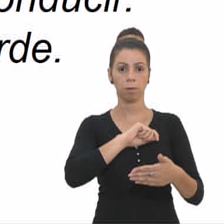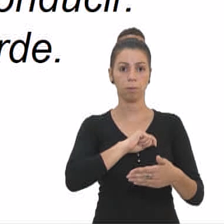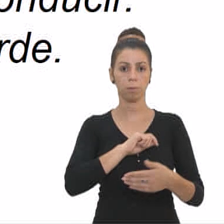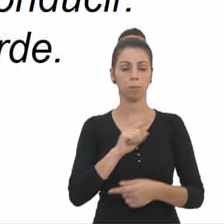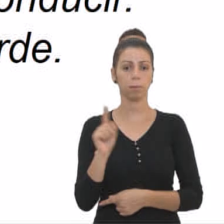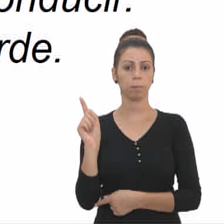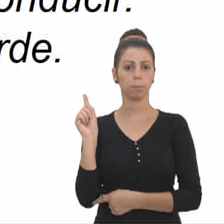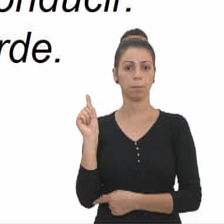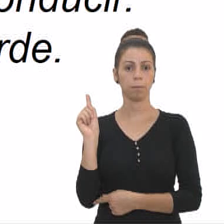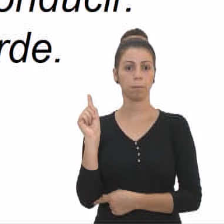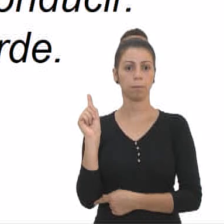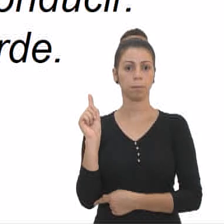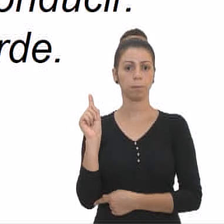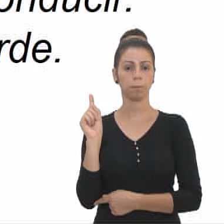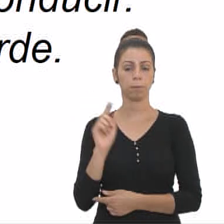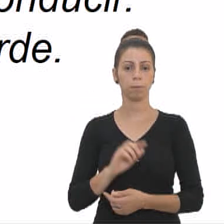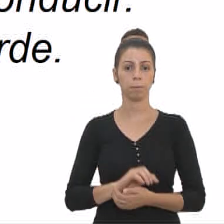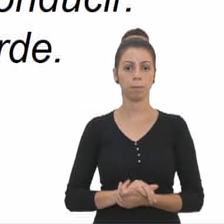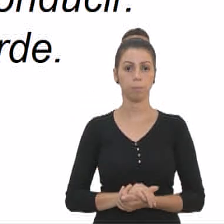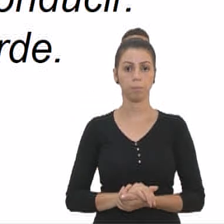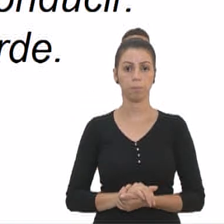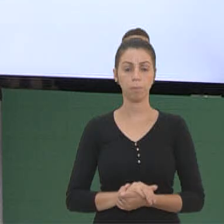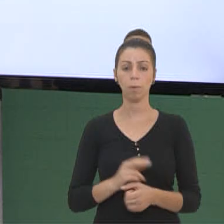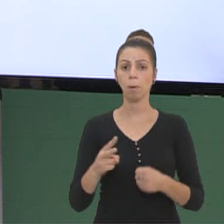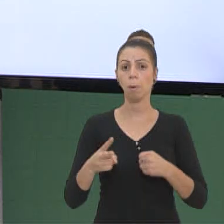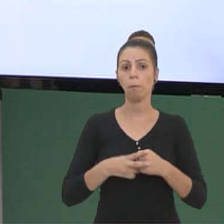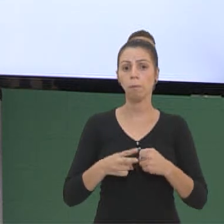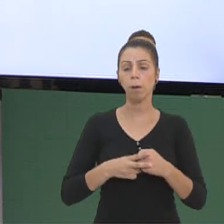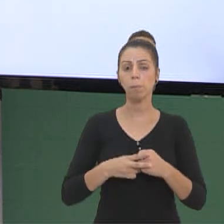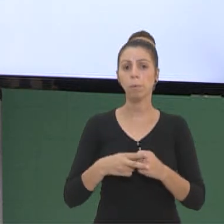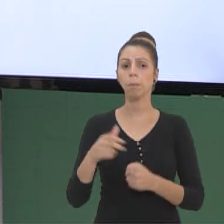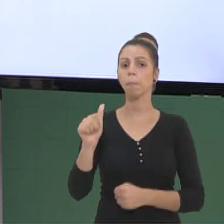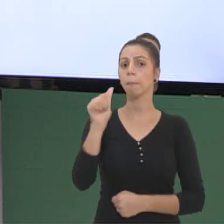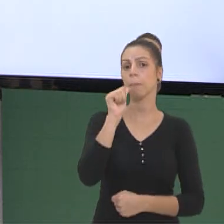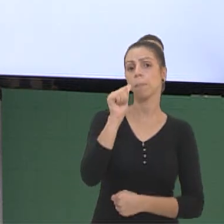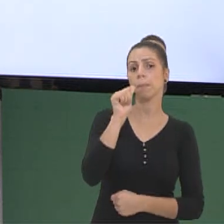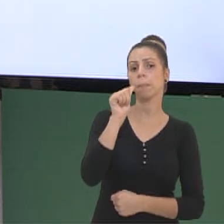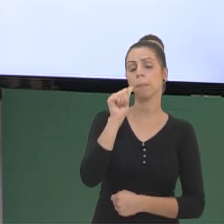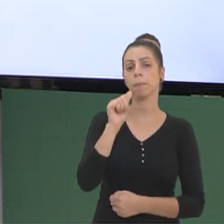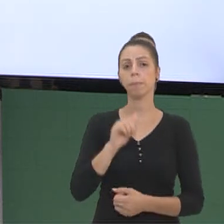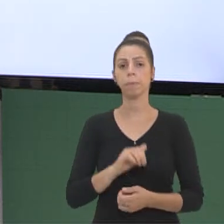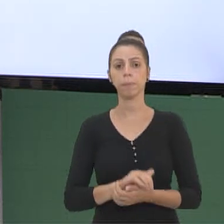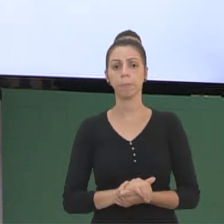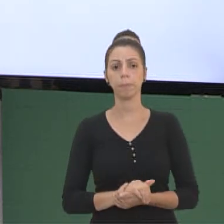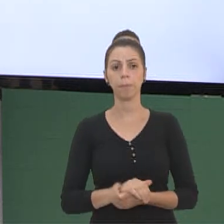a conduzir. O verbo beber, no plural, senhores, no beba.